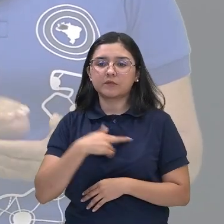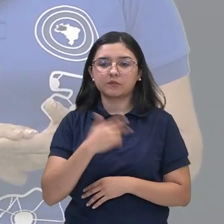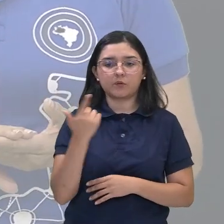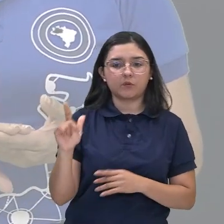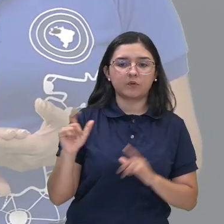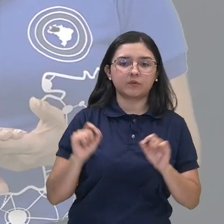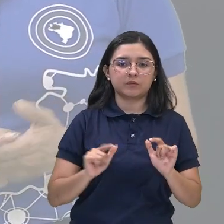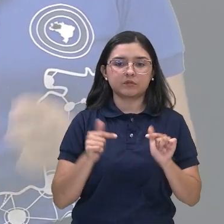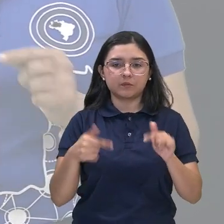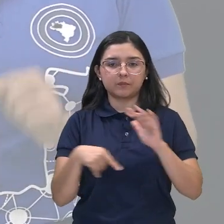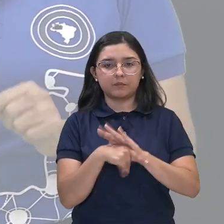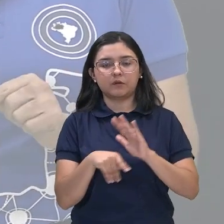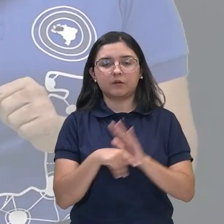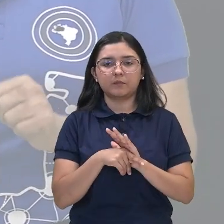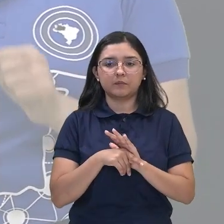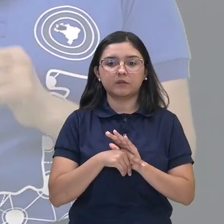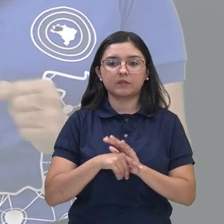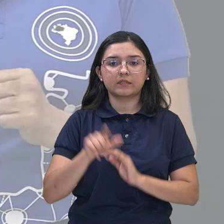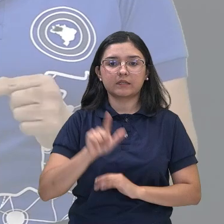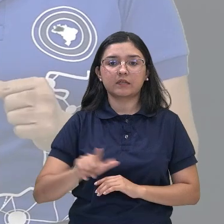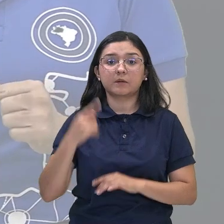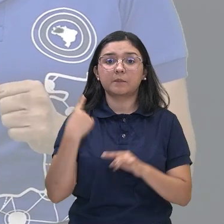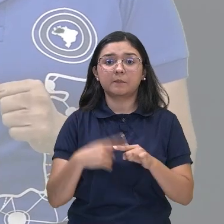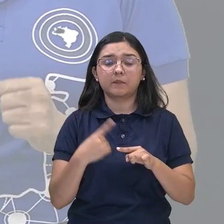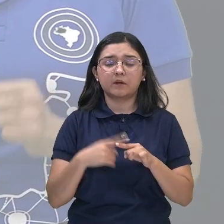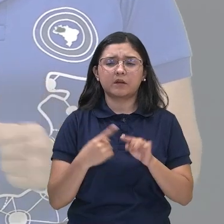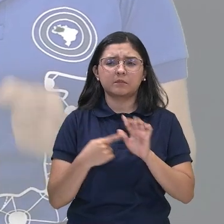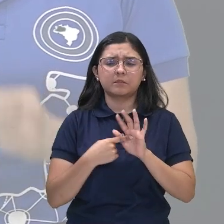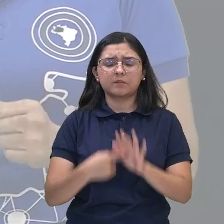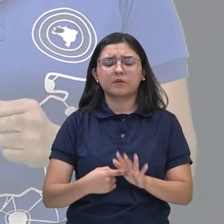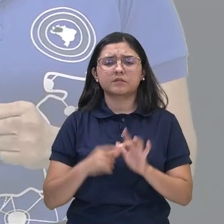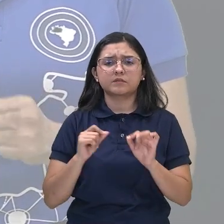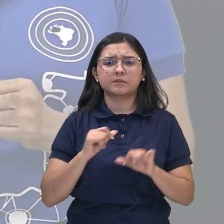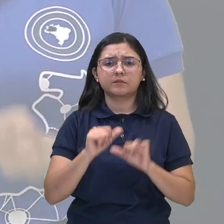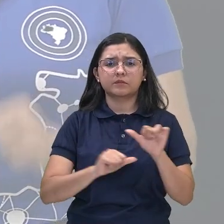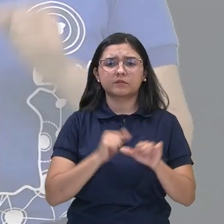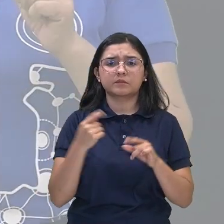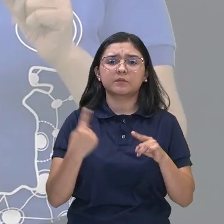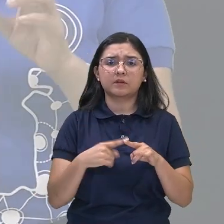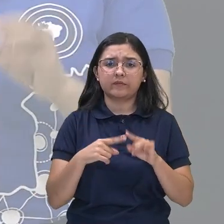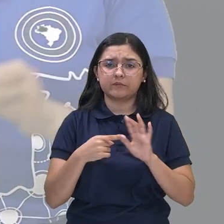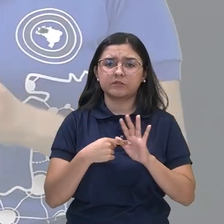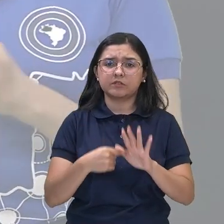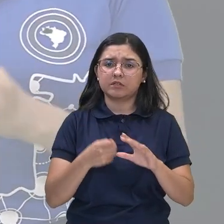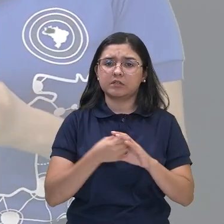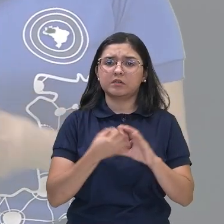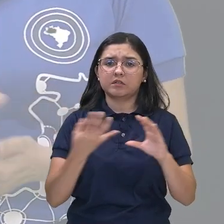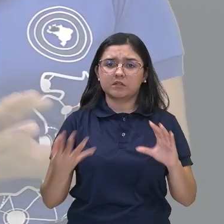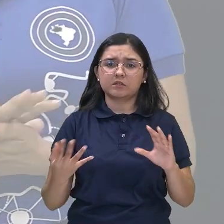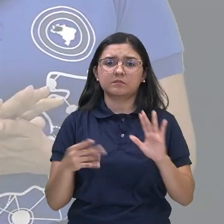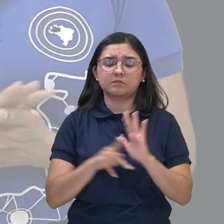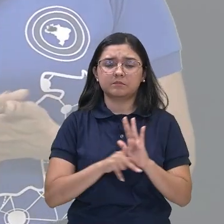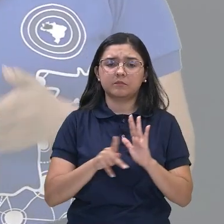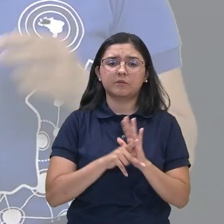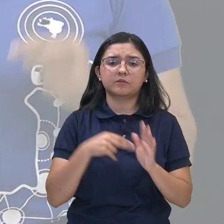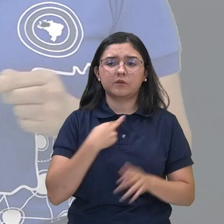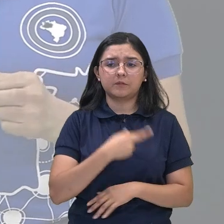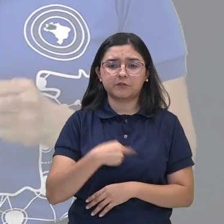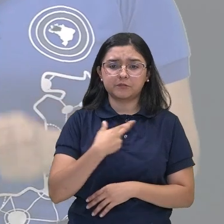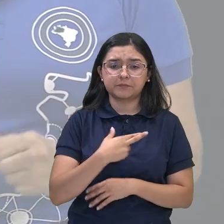movimento literário. Por quê? Mostra essa transição, porque ele vai trazer características já um pouquinho do